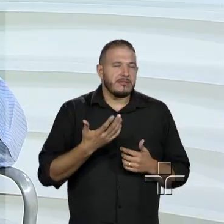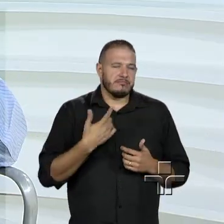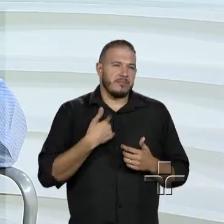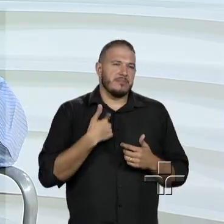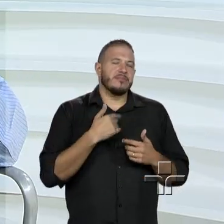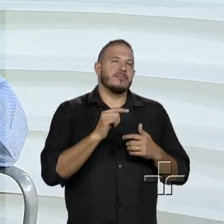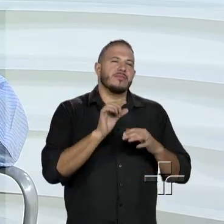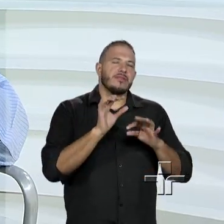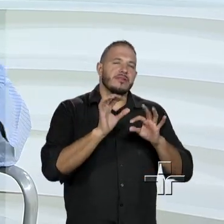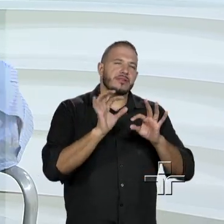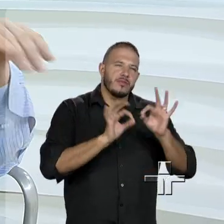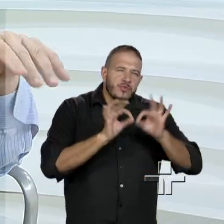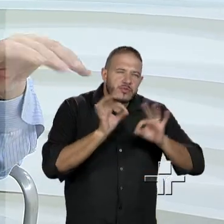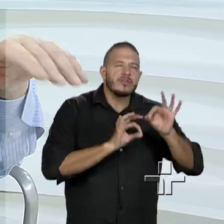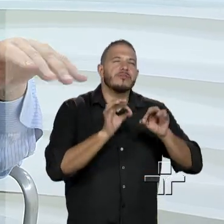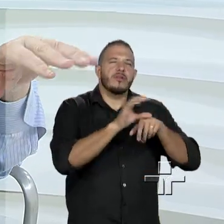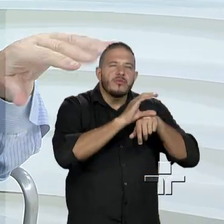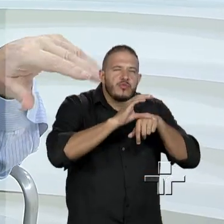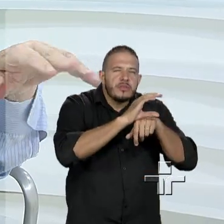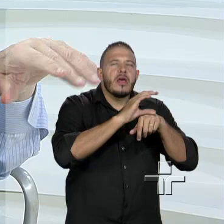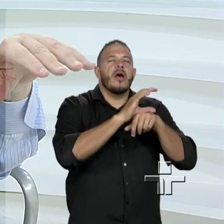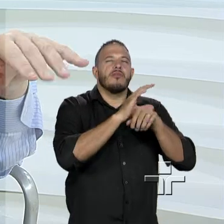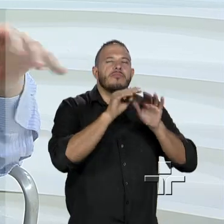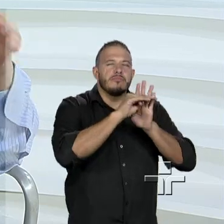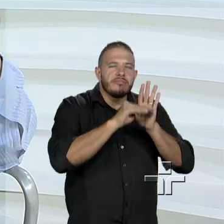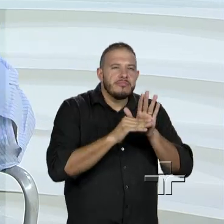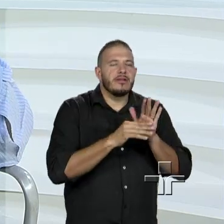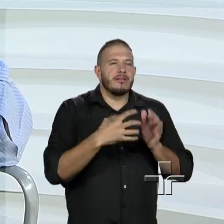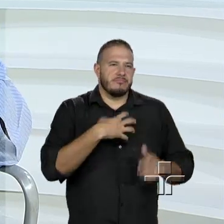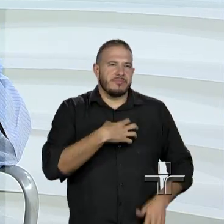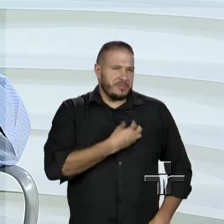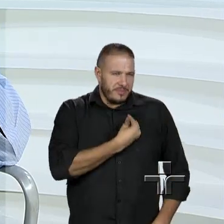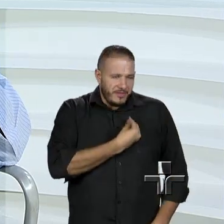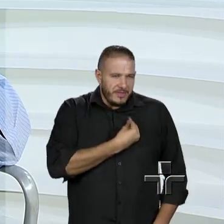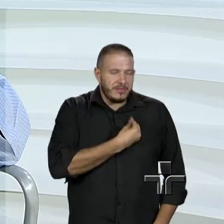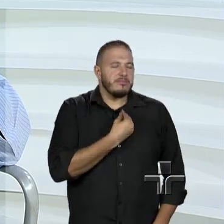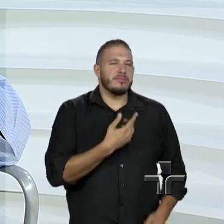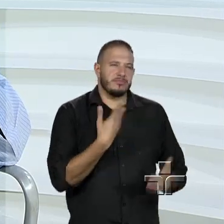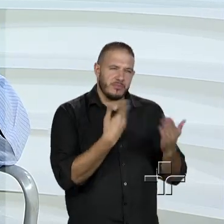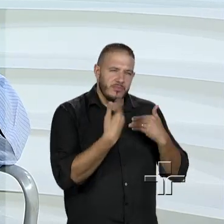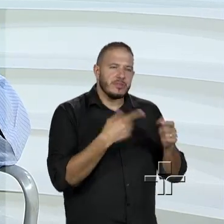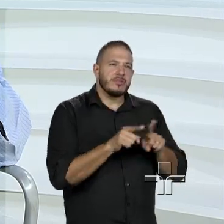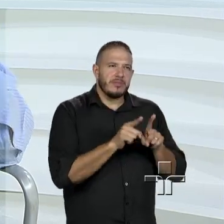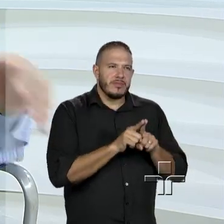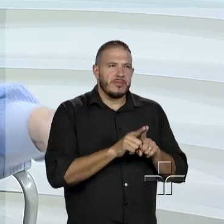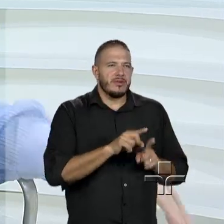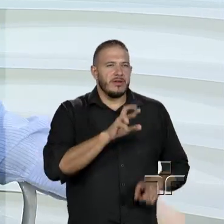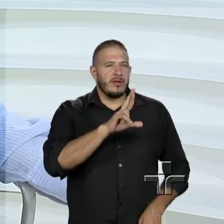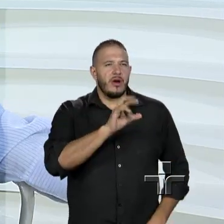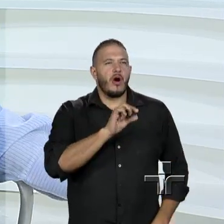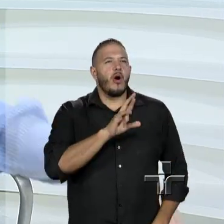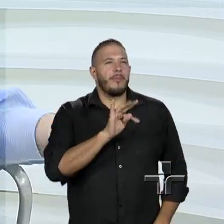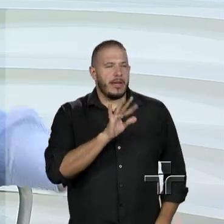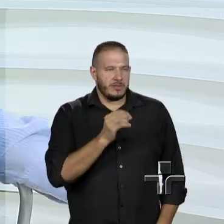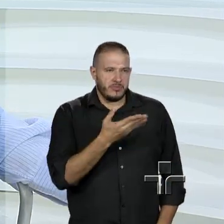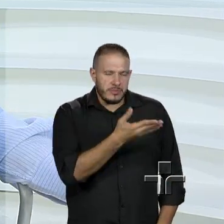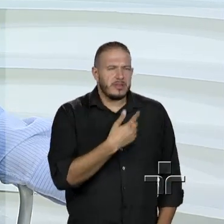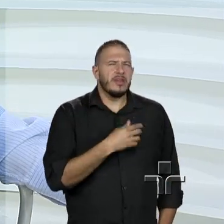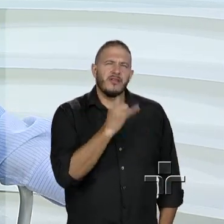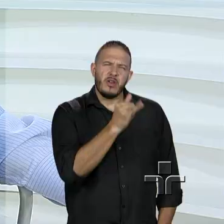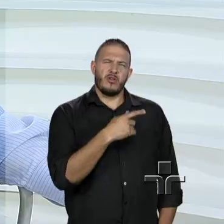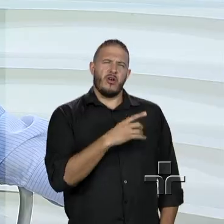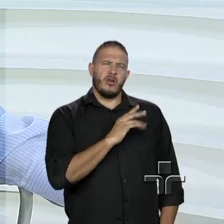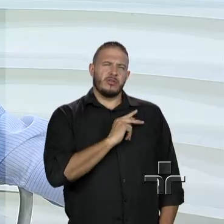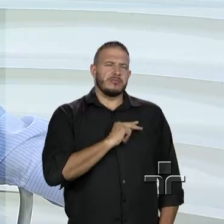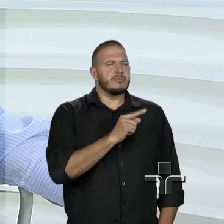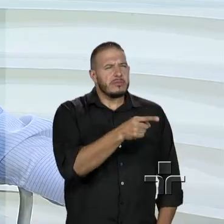construindo a Constituição. E eu discutia muito com a minha gente, principalmente com o Roberto. Quer dizer, Roberto, esse negócio é